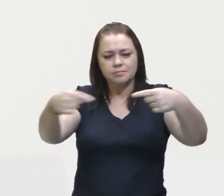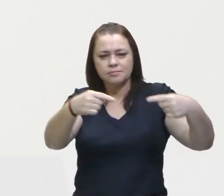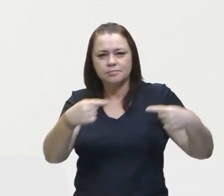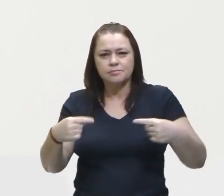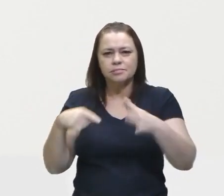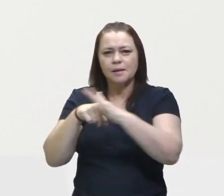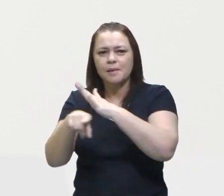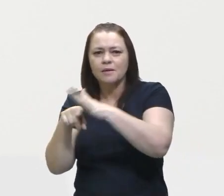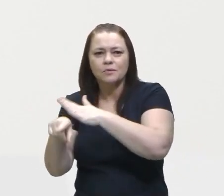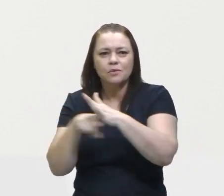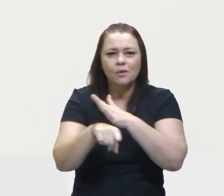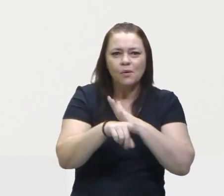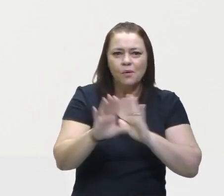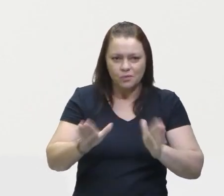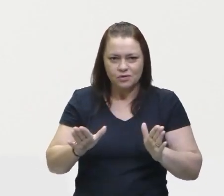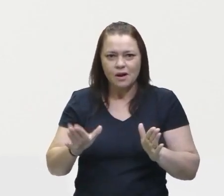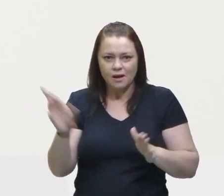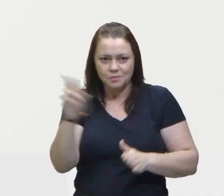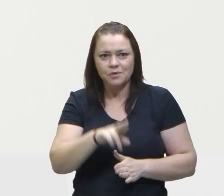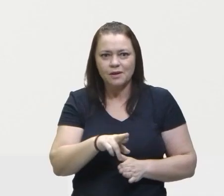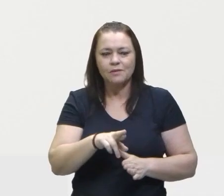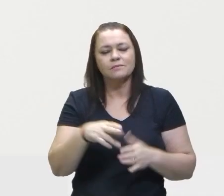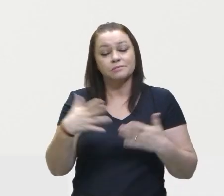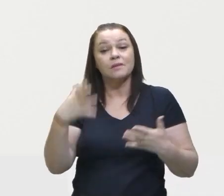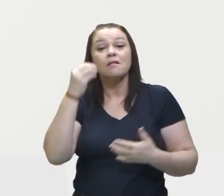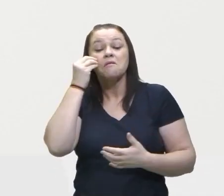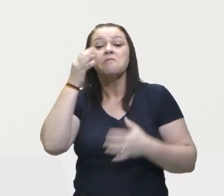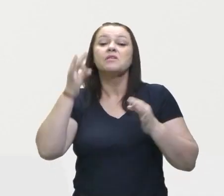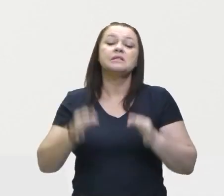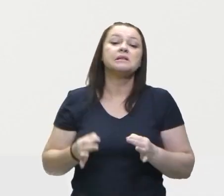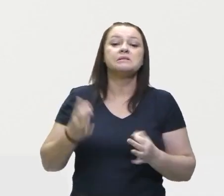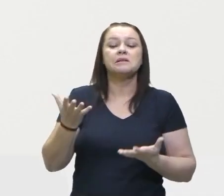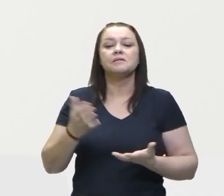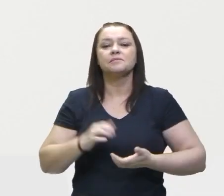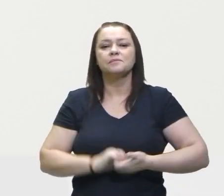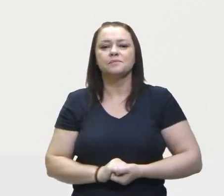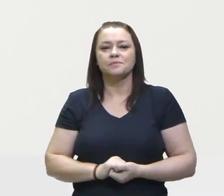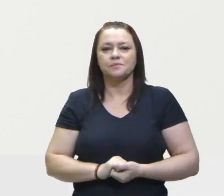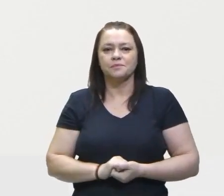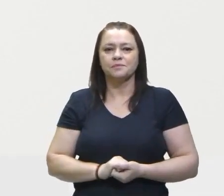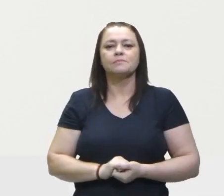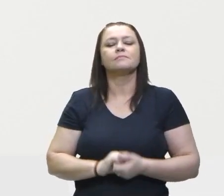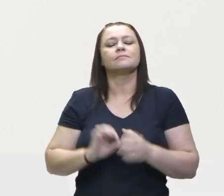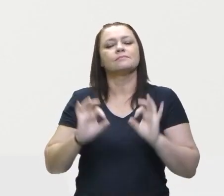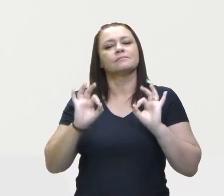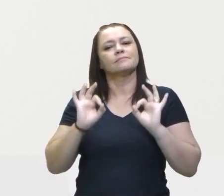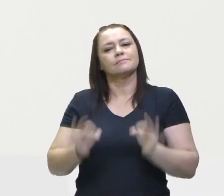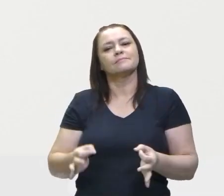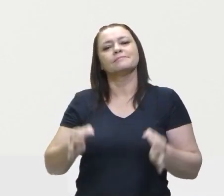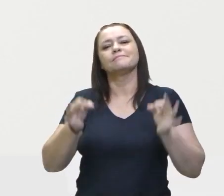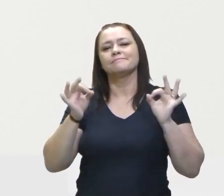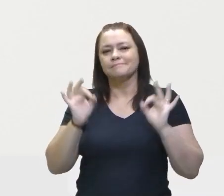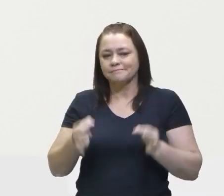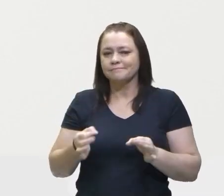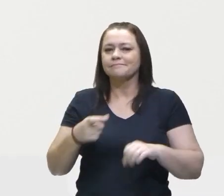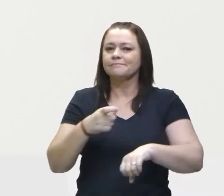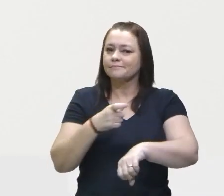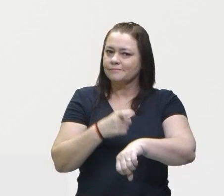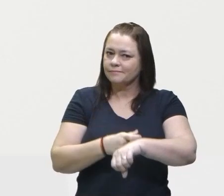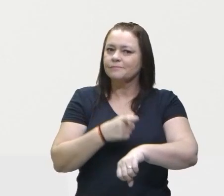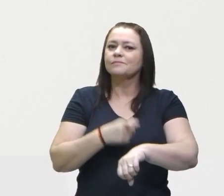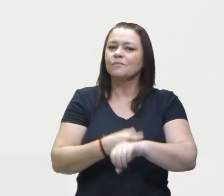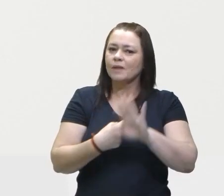para a mãe, já falou para o pai, já respondeu? Então vamos ver se está certo. Isso mesmo, o relógio